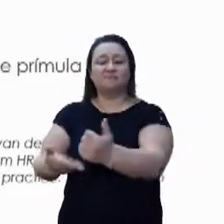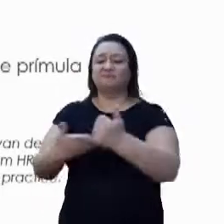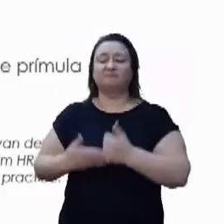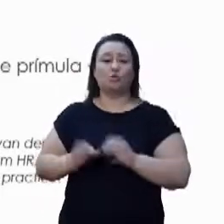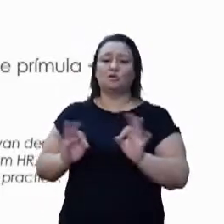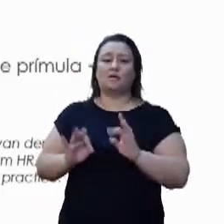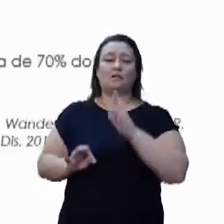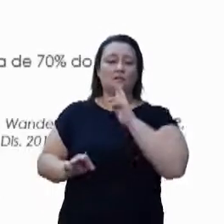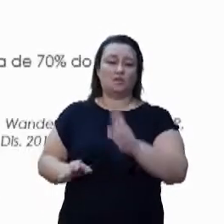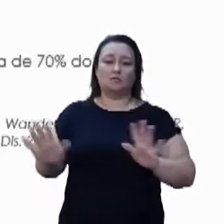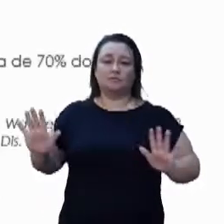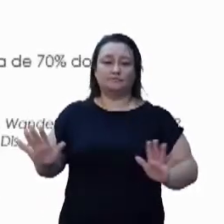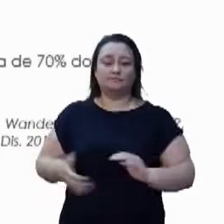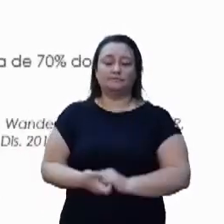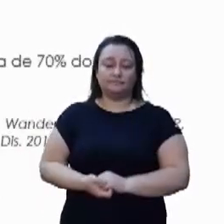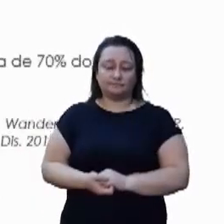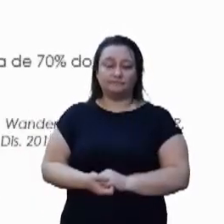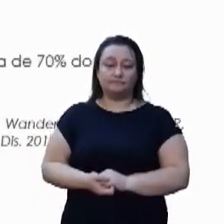resposta.